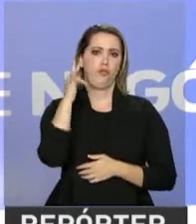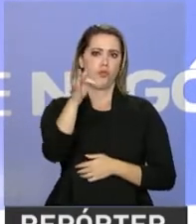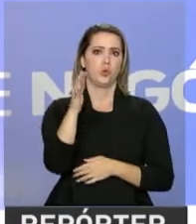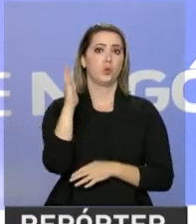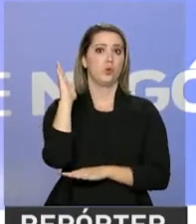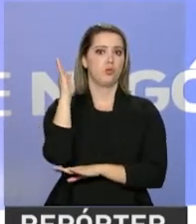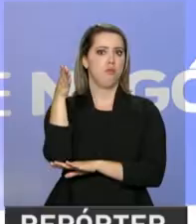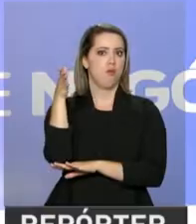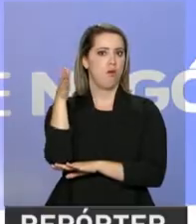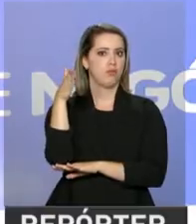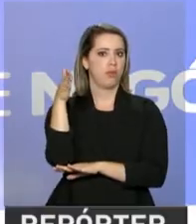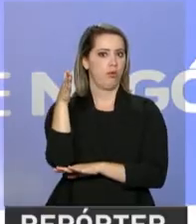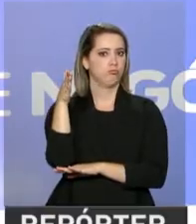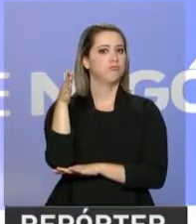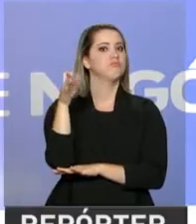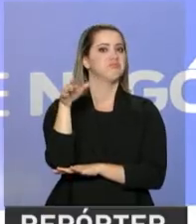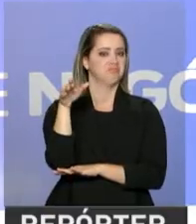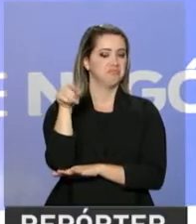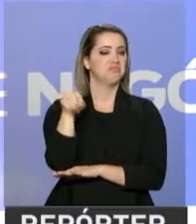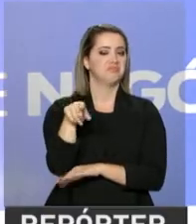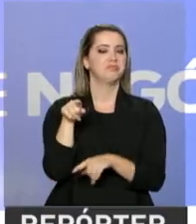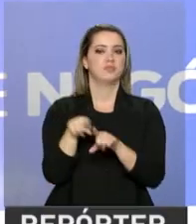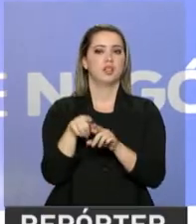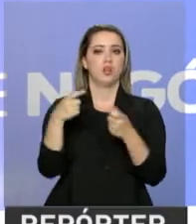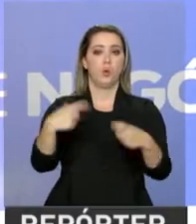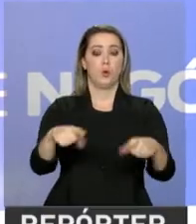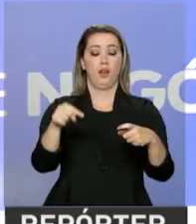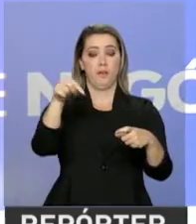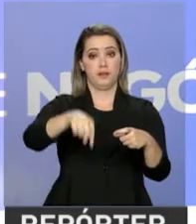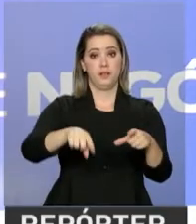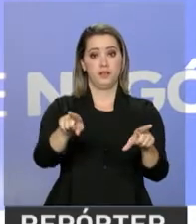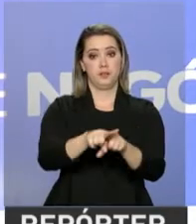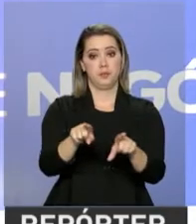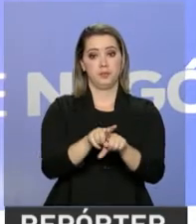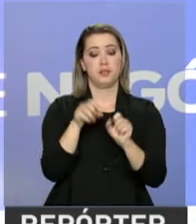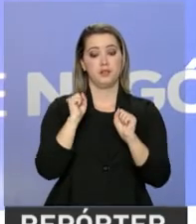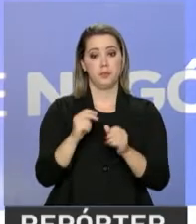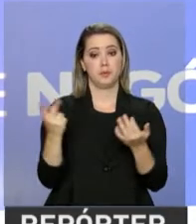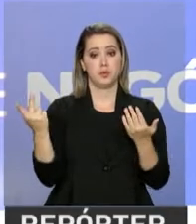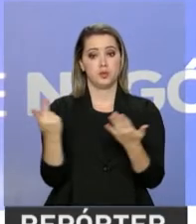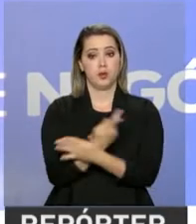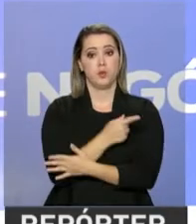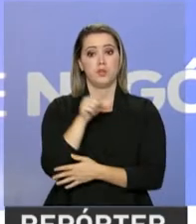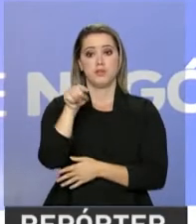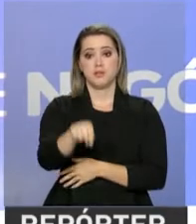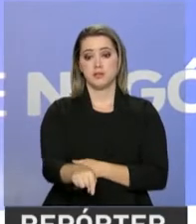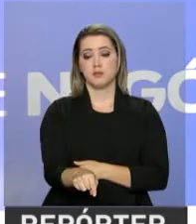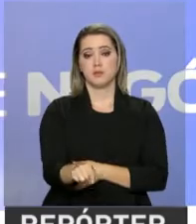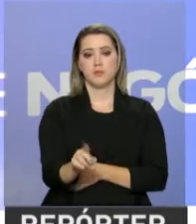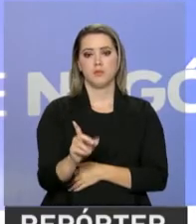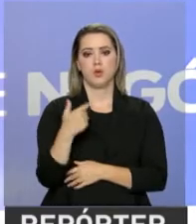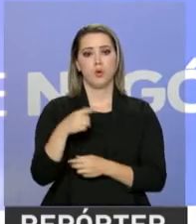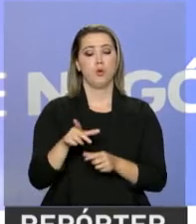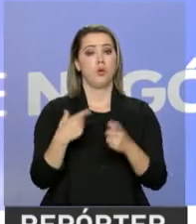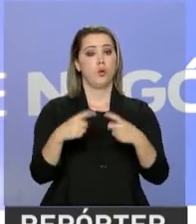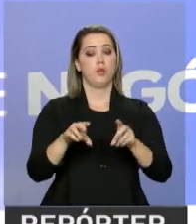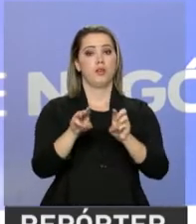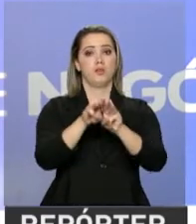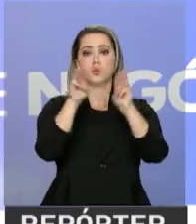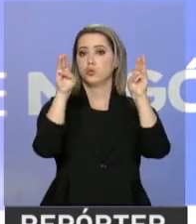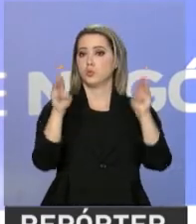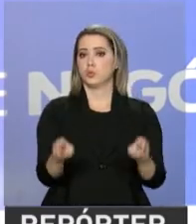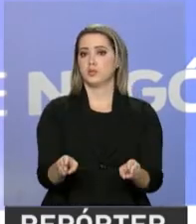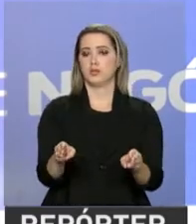temos essa área que está o que está acontecendo um evento que poderá ocorrer aqui a instalação de um museu de uma